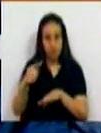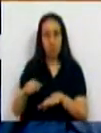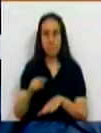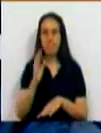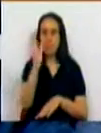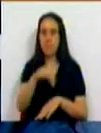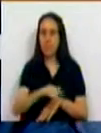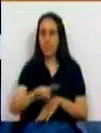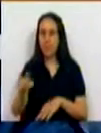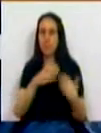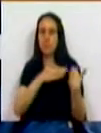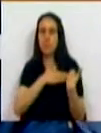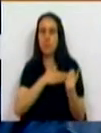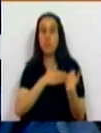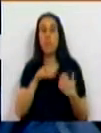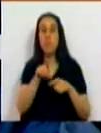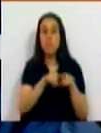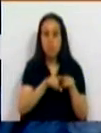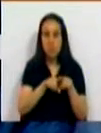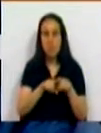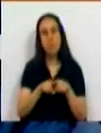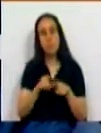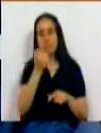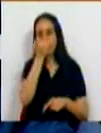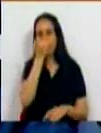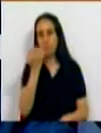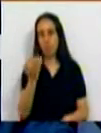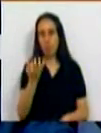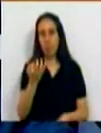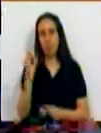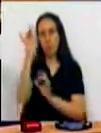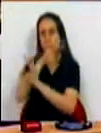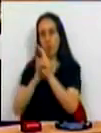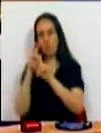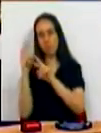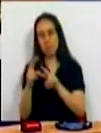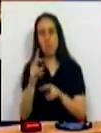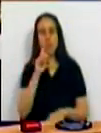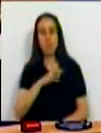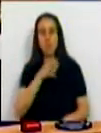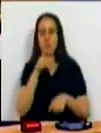que ser chamados à responsabilidade política por aquilo que fracassaram perante a Europa. Muito obrigado, Sr. Deputado.